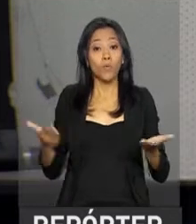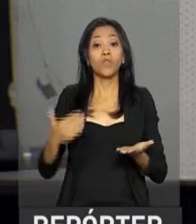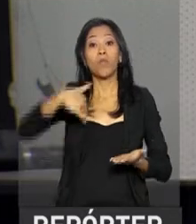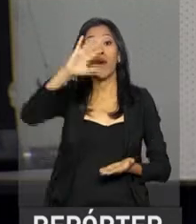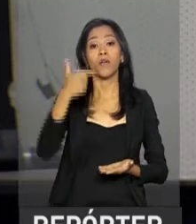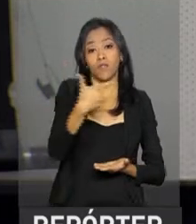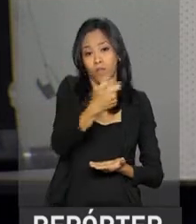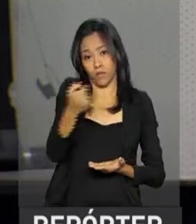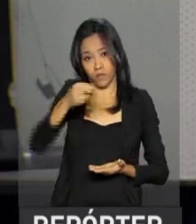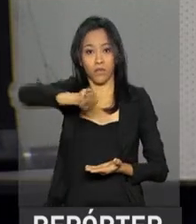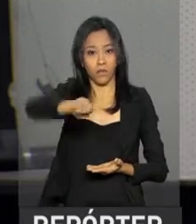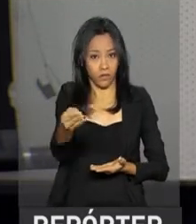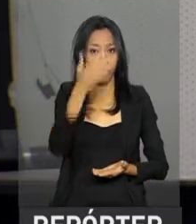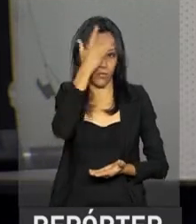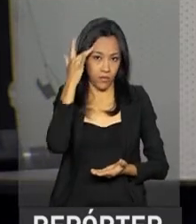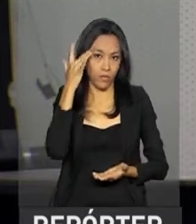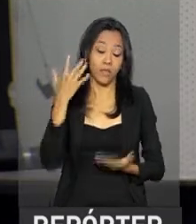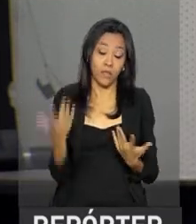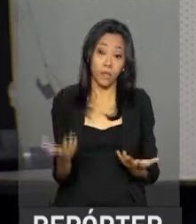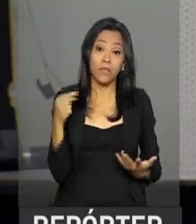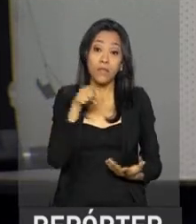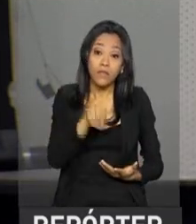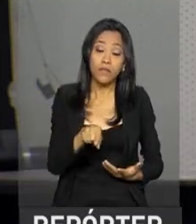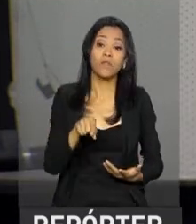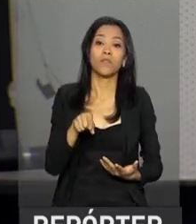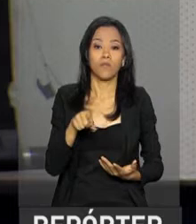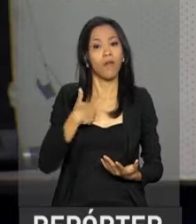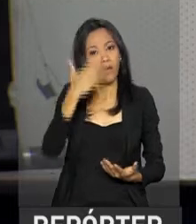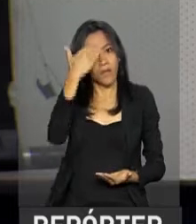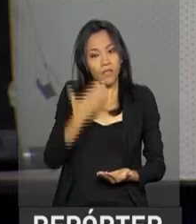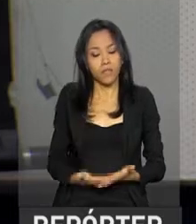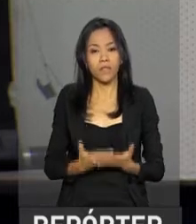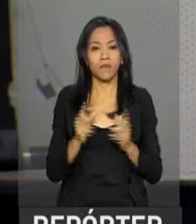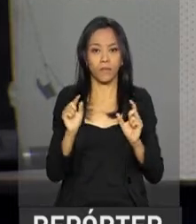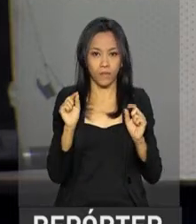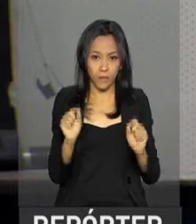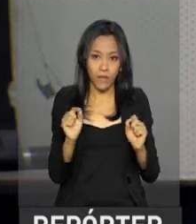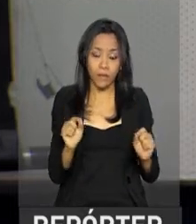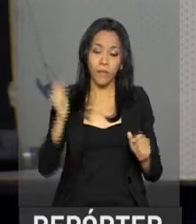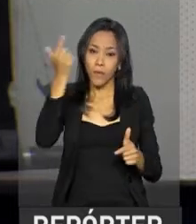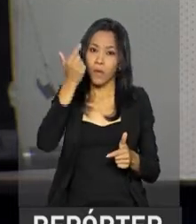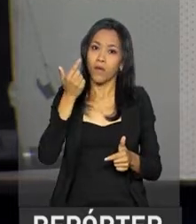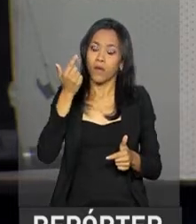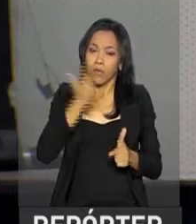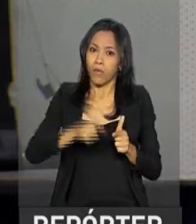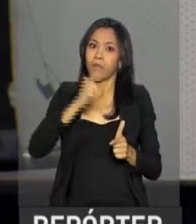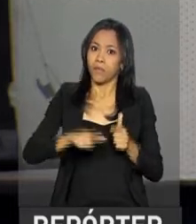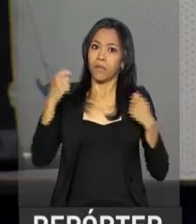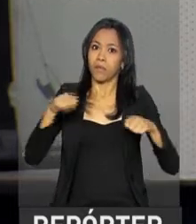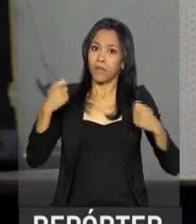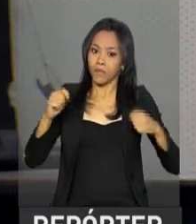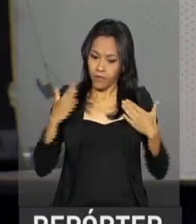mais de 200 milhões de habitantes então estudar creio eu a dimensão do problema que nós temos que enfrentar